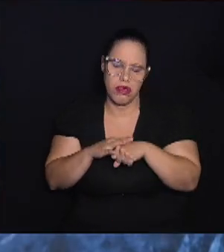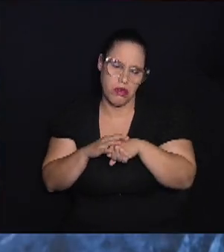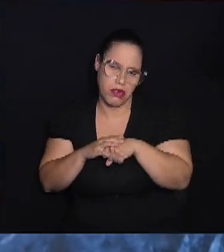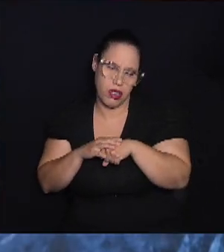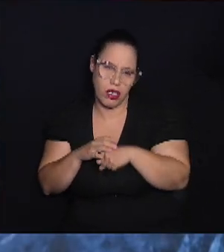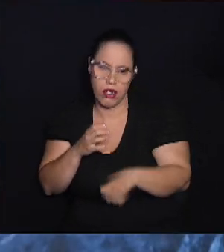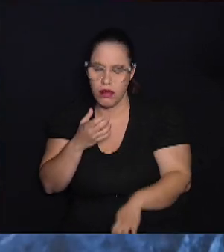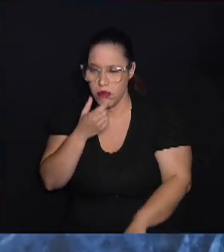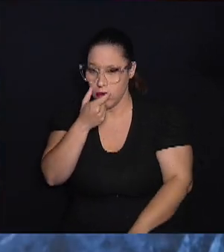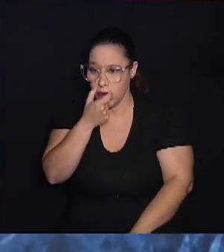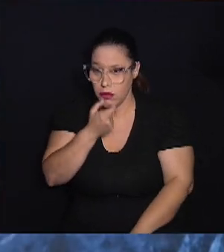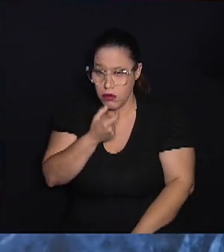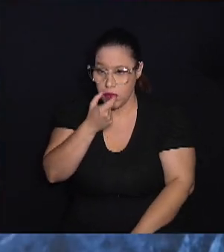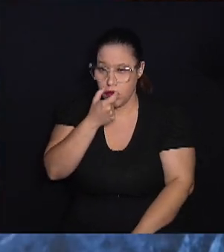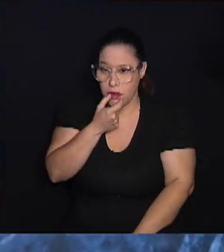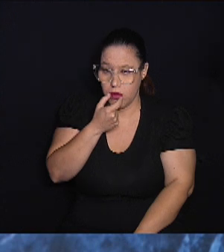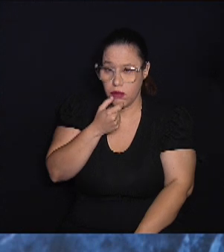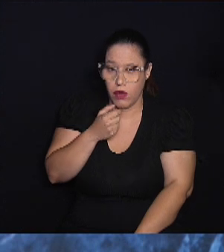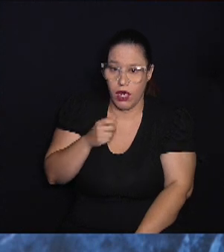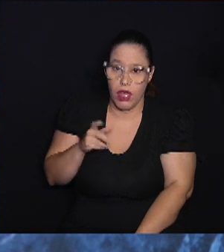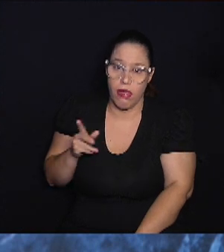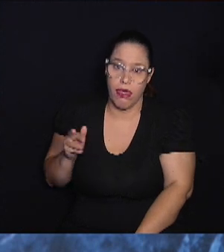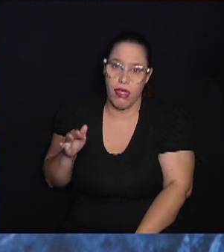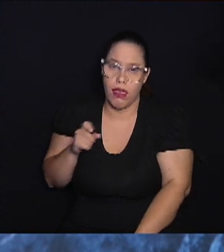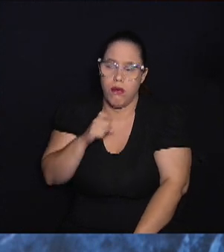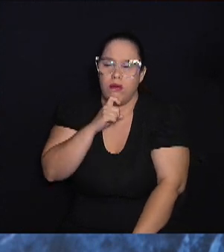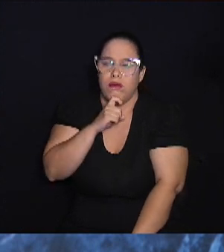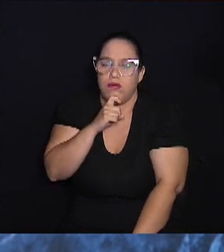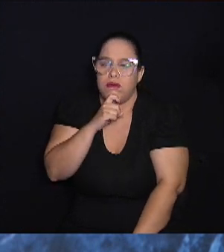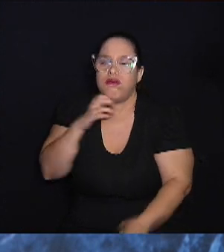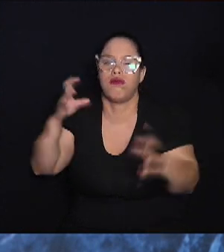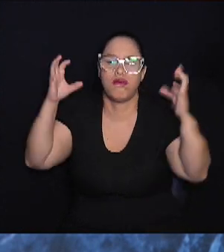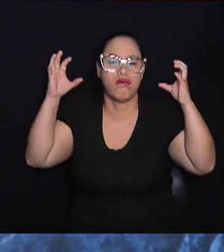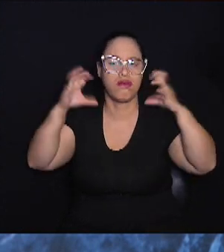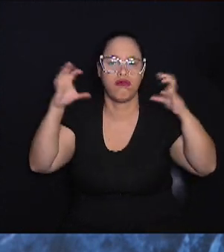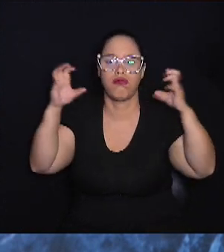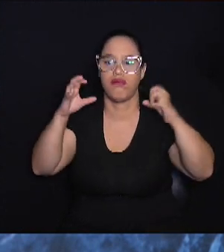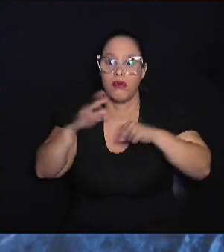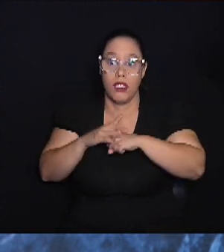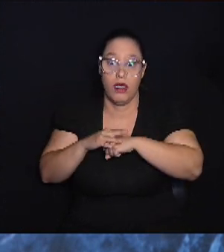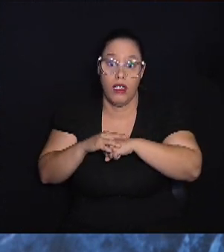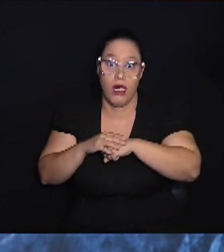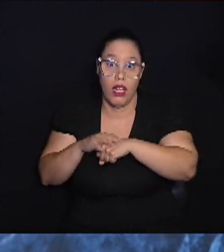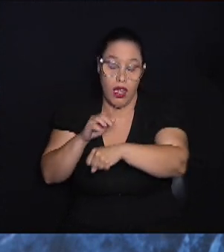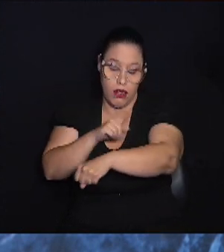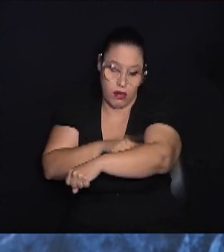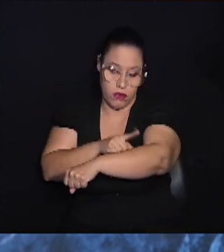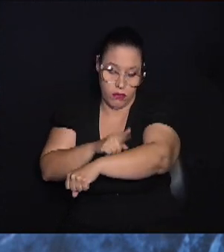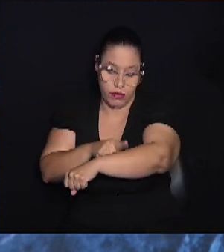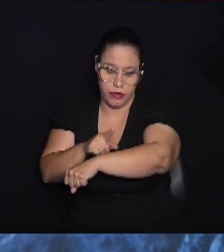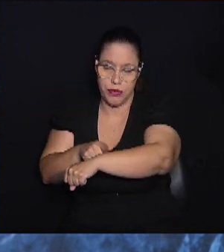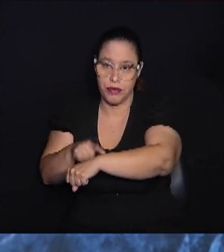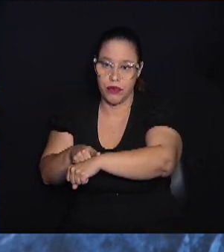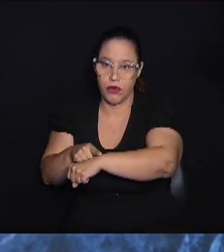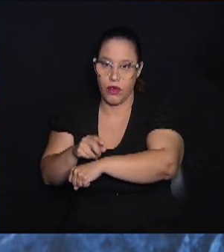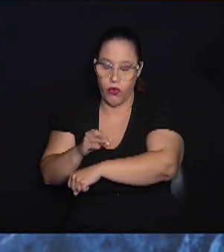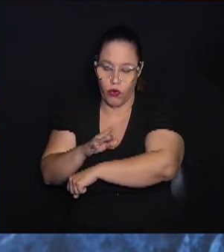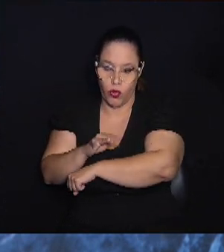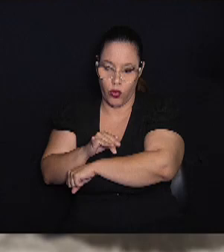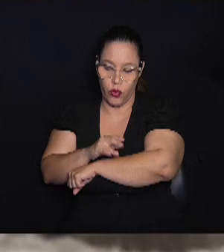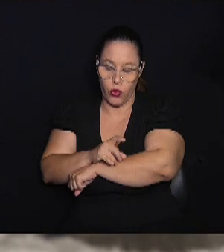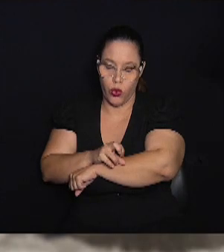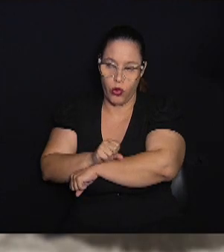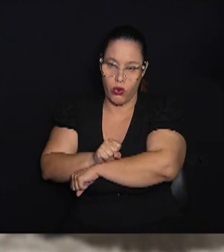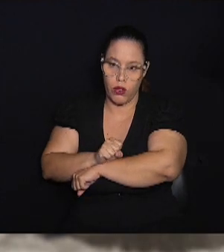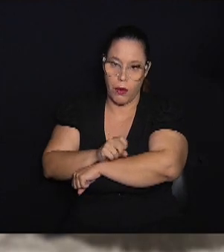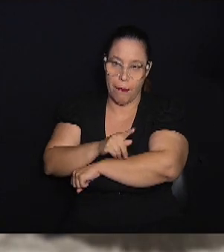a combinação de temperatura baixa com chuva pode trazer doenças dermatológicas causadas por fungos e